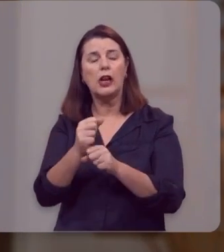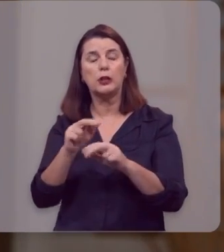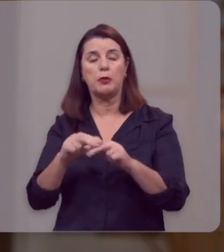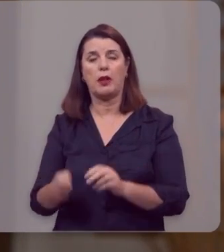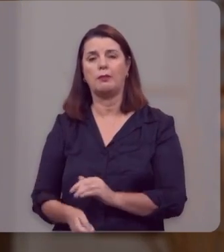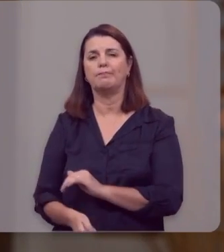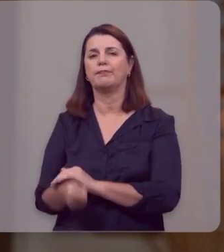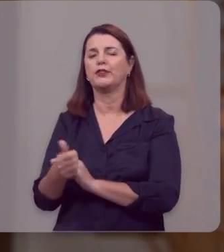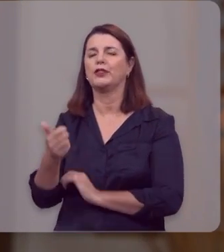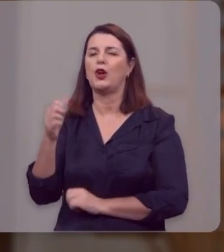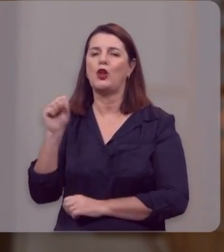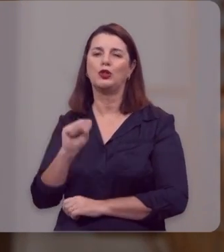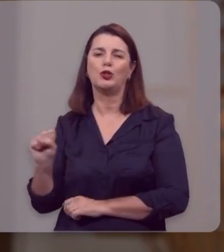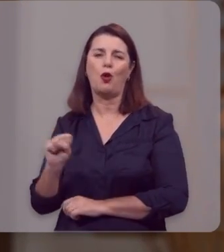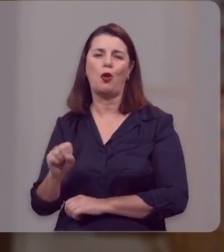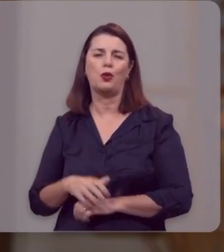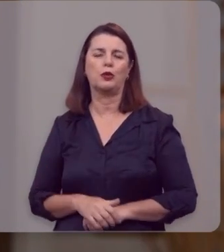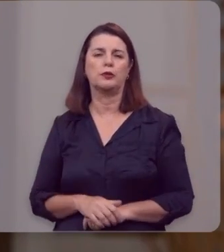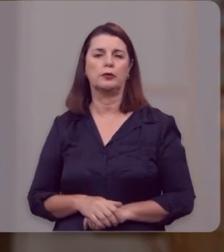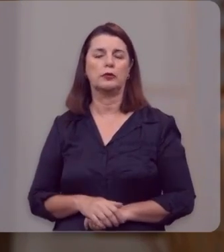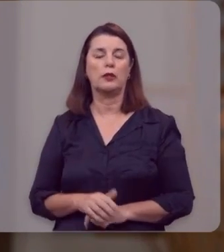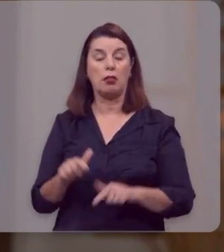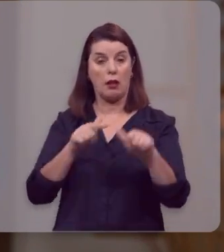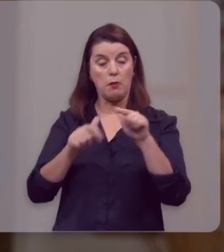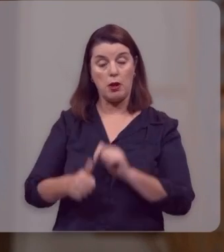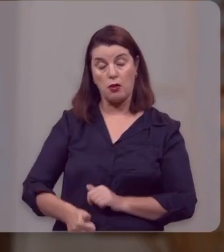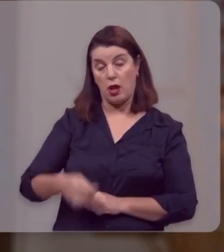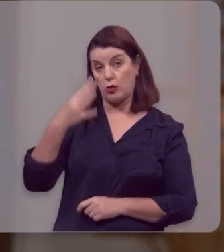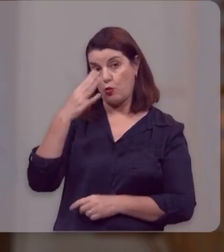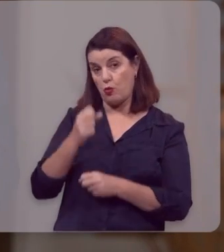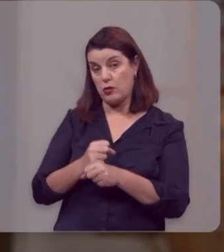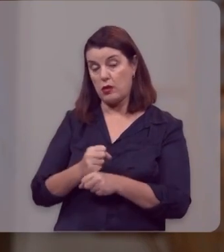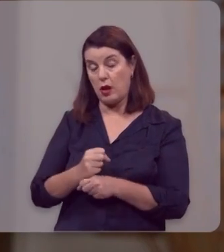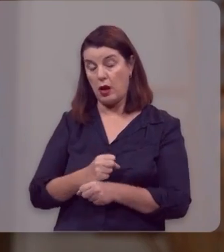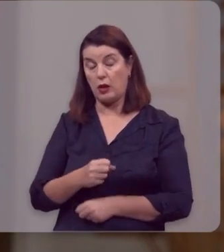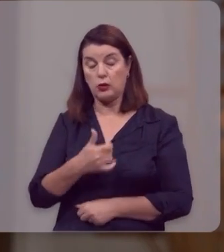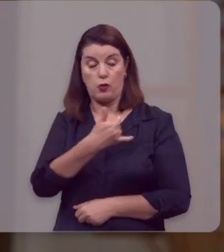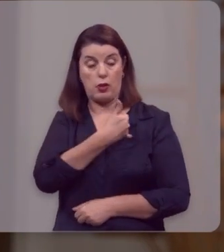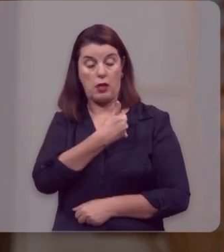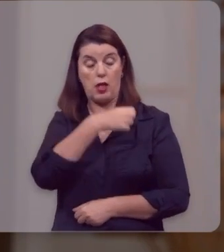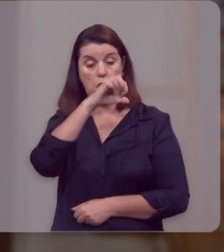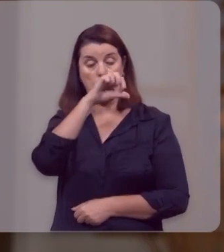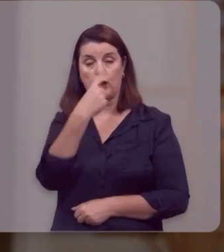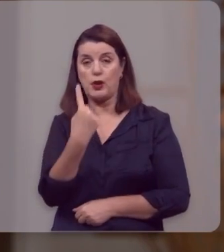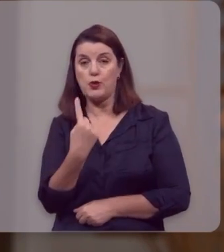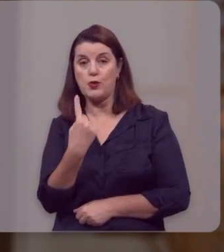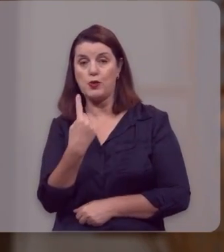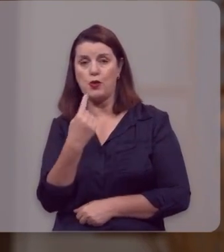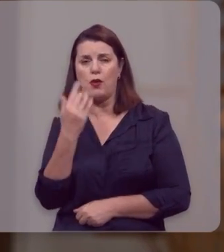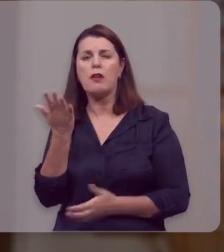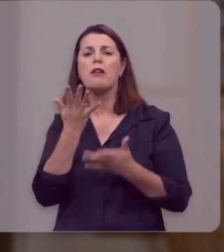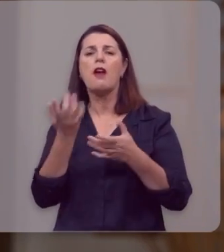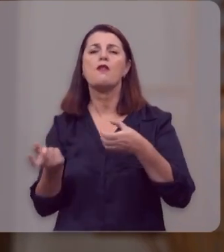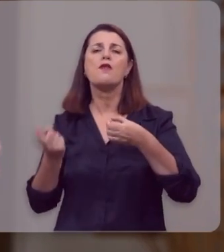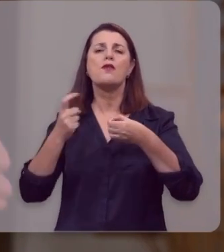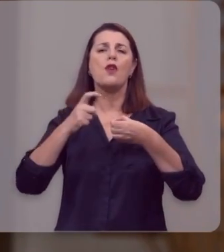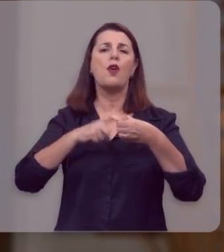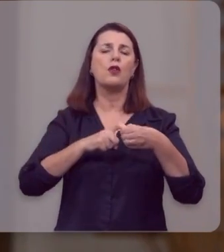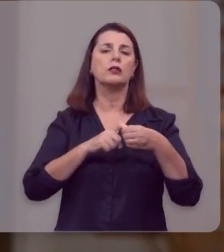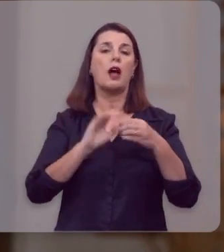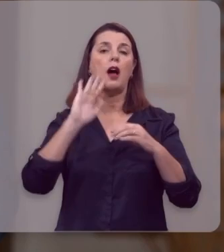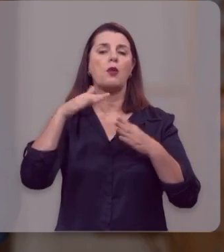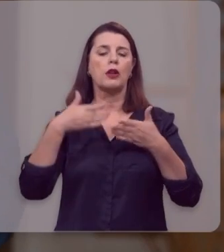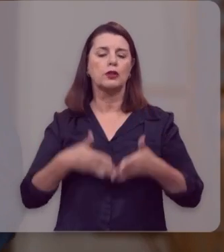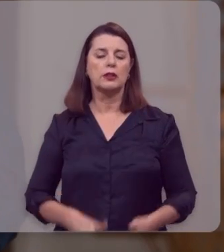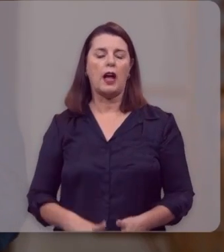sogro, trabalhou 14 anos, e aos 91 anos ele quer voltar quando nasce seu